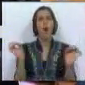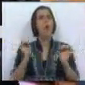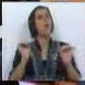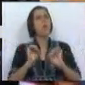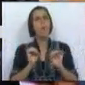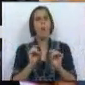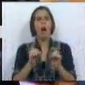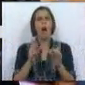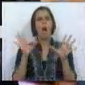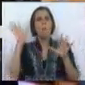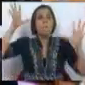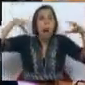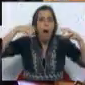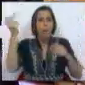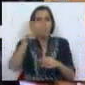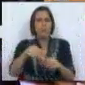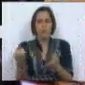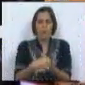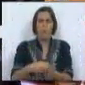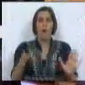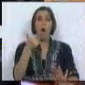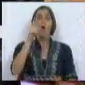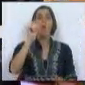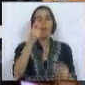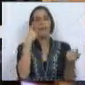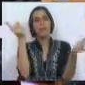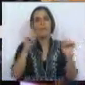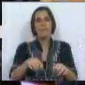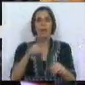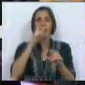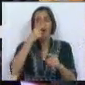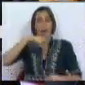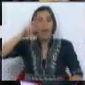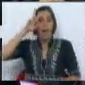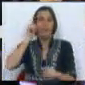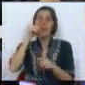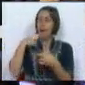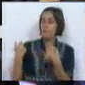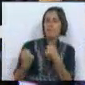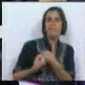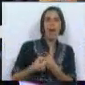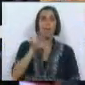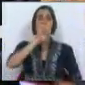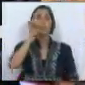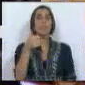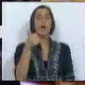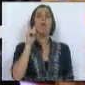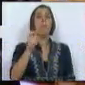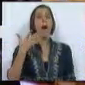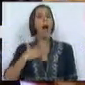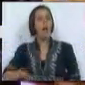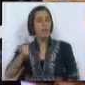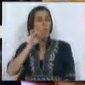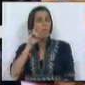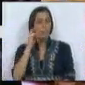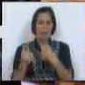portanto, nenhum papão. E o Bloco de Esquerda, mais uma vez, enganou-se no adversário. Se o Bloco de Esquerda quer